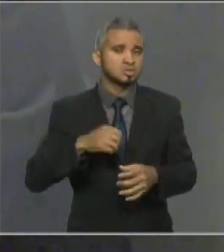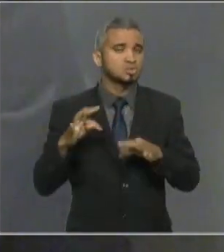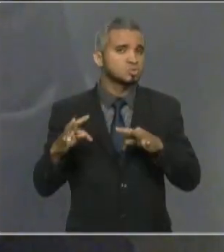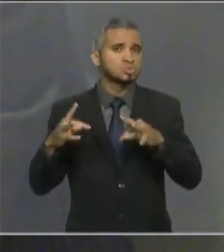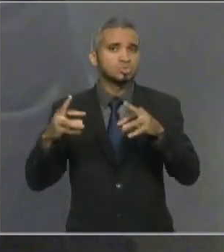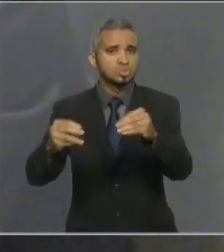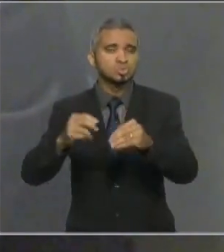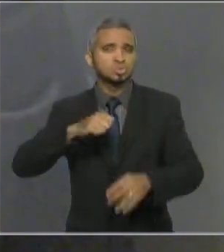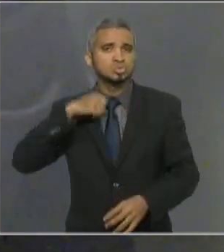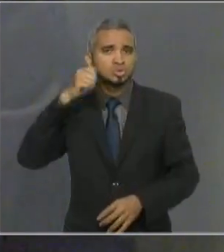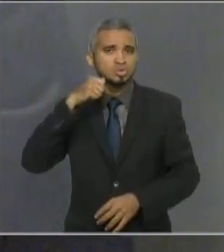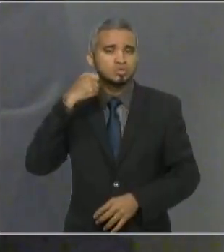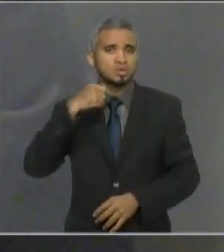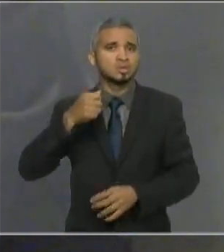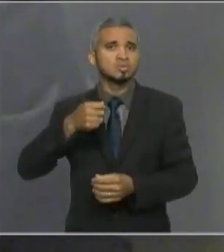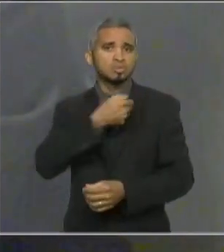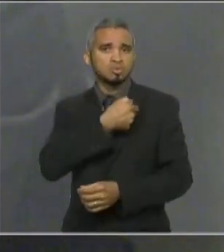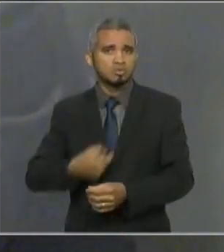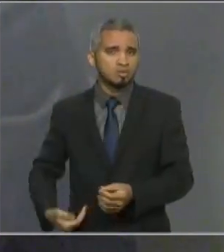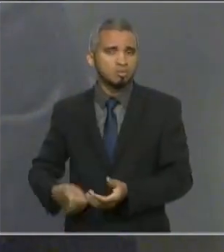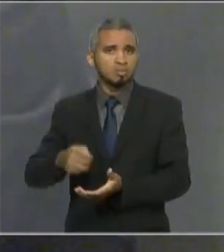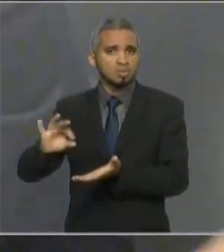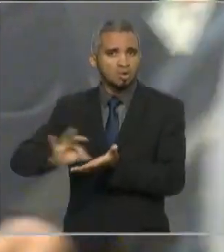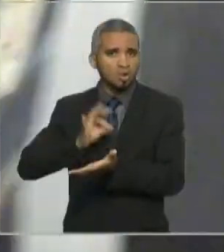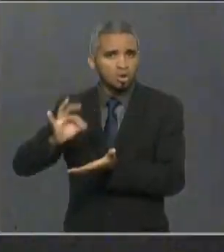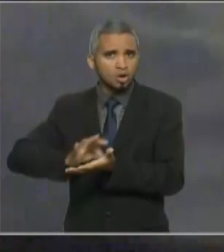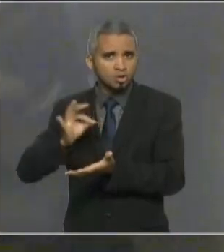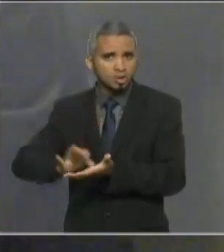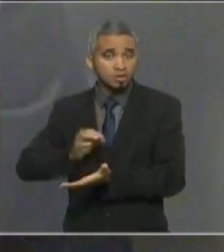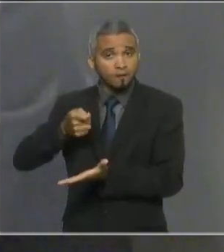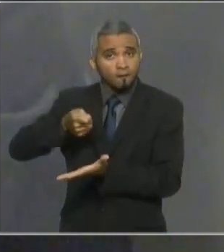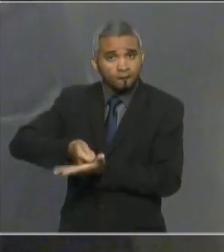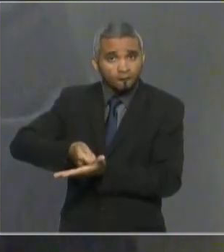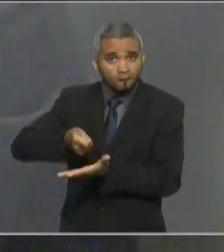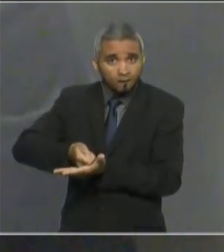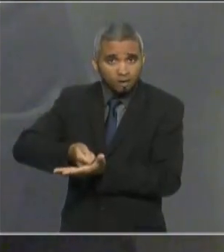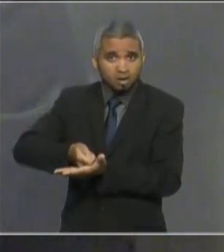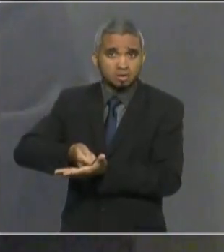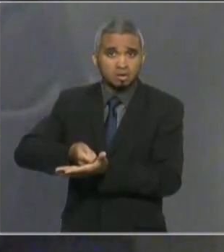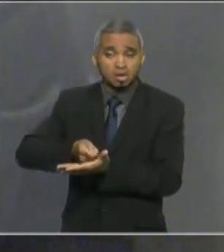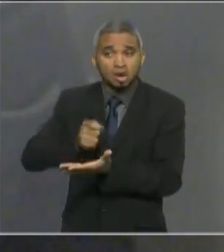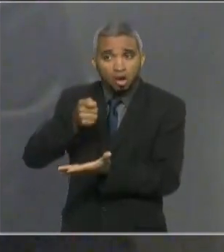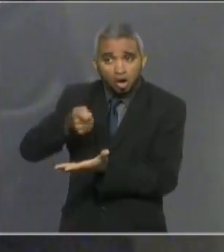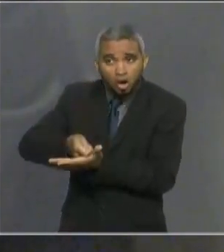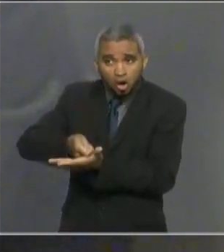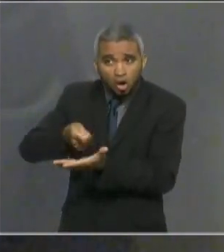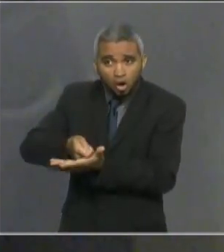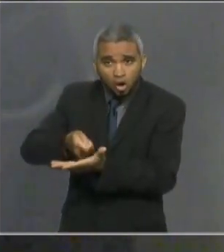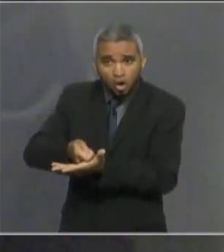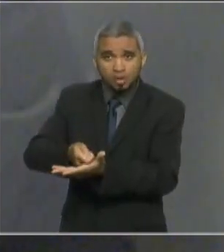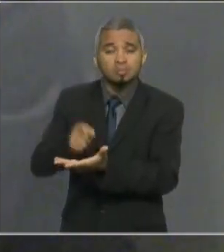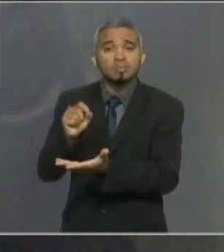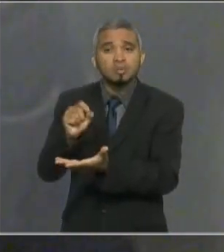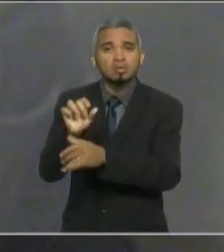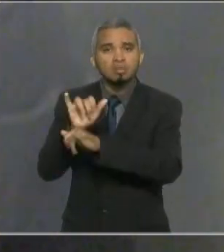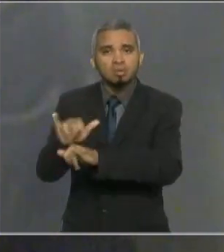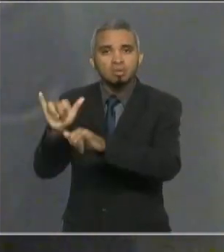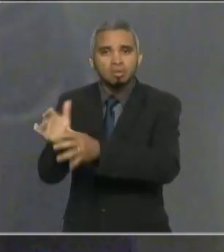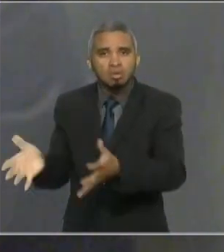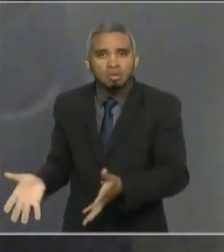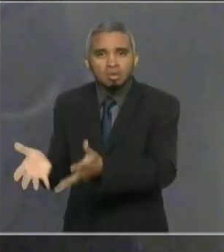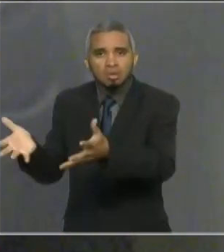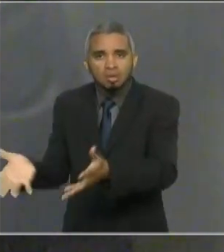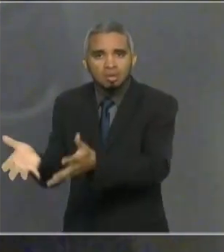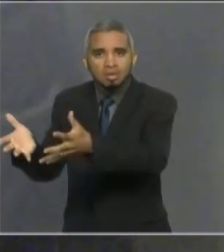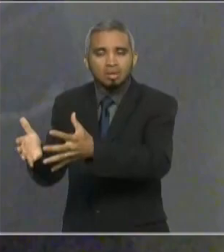do Estado sendo obrigados a não votar, não é a votar, sendo obrigados a fazer campanha nas redes